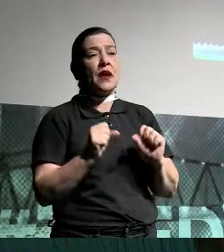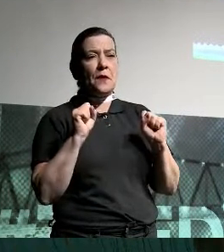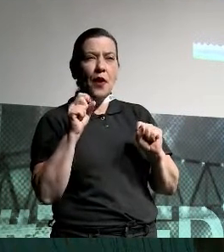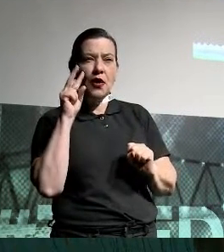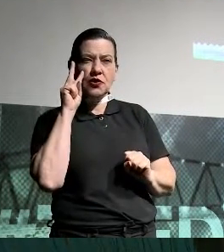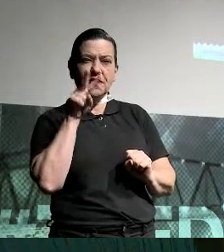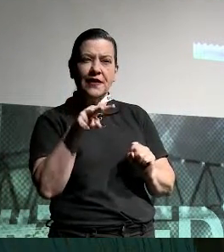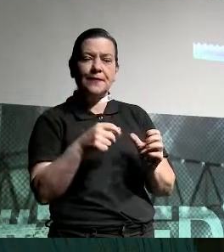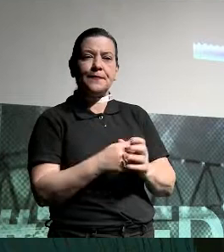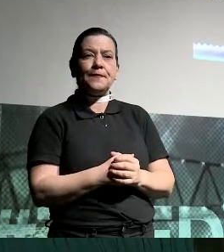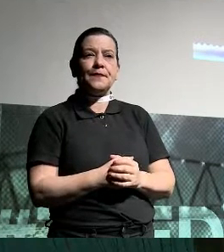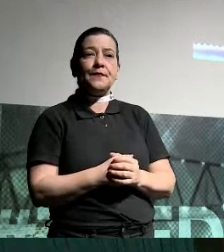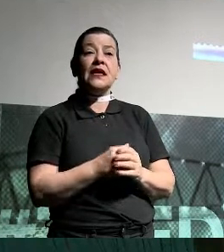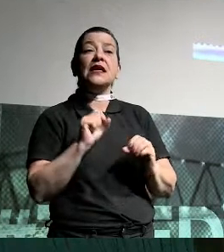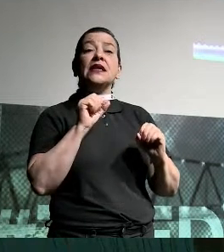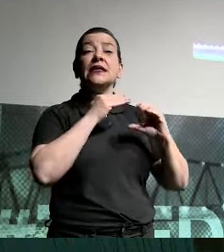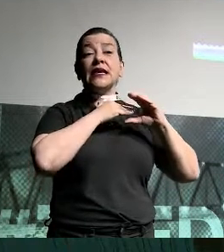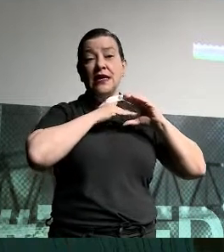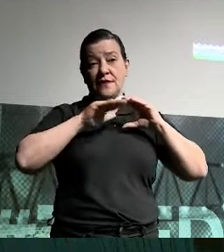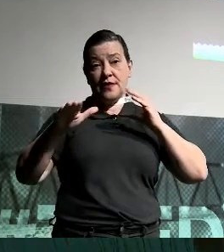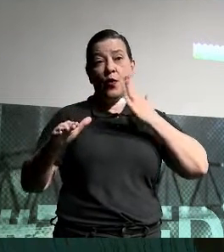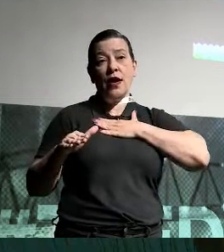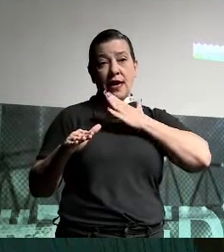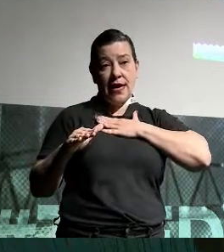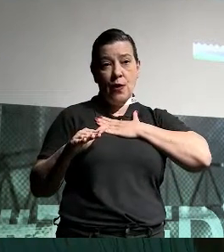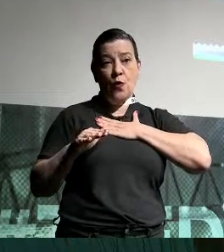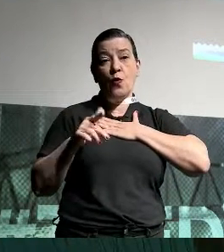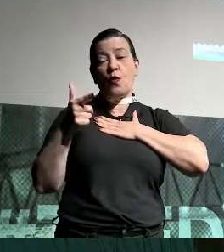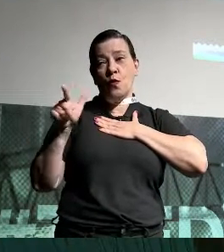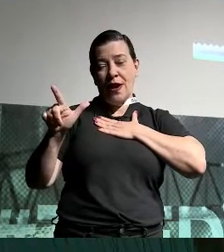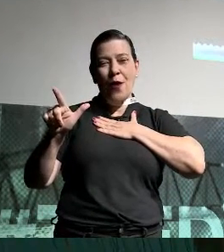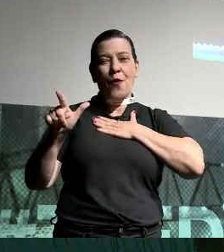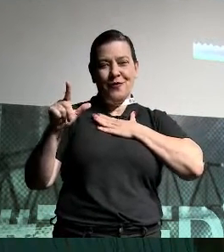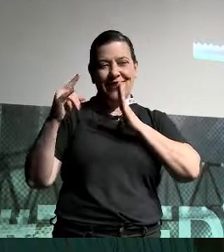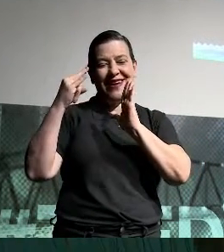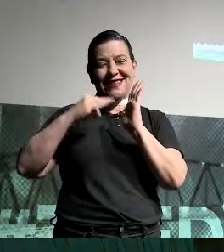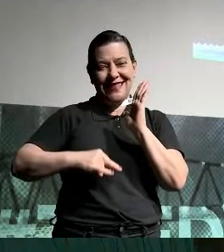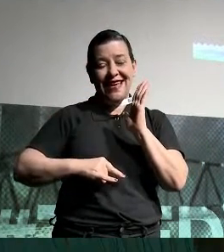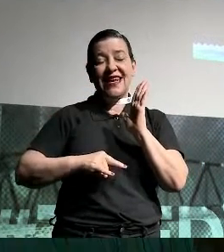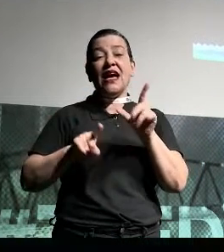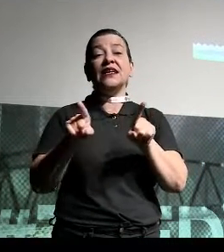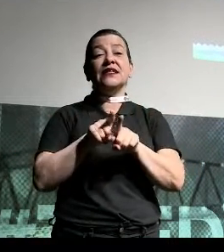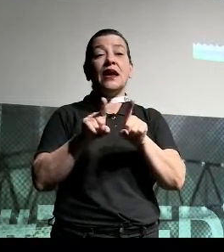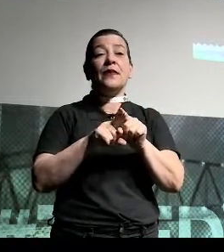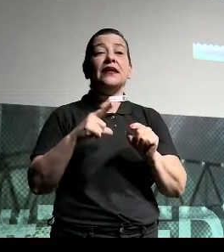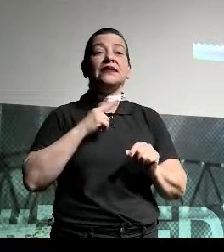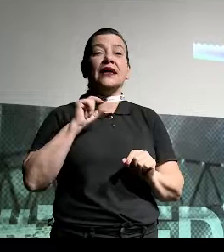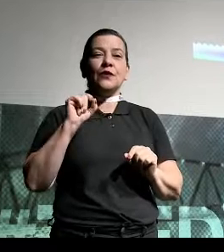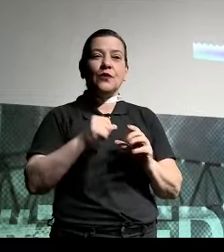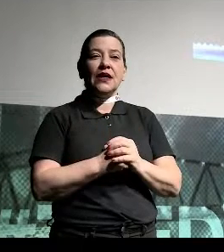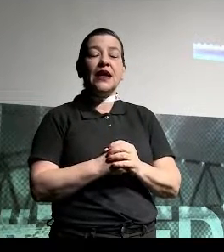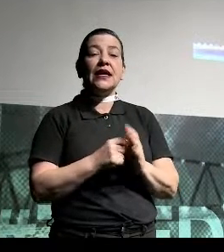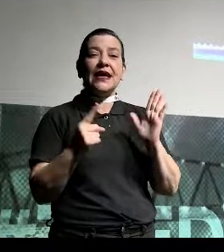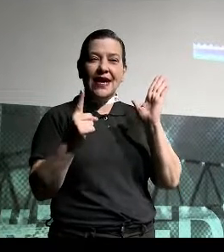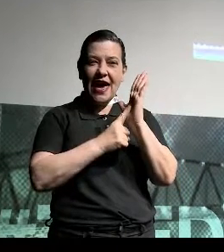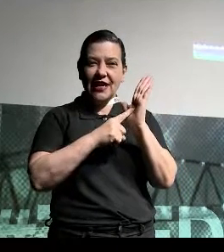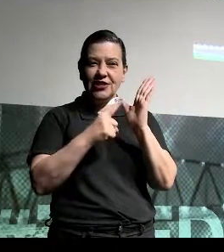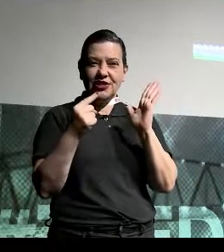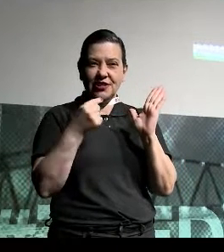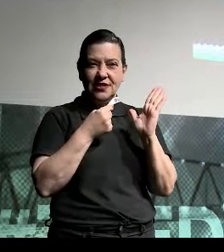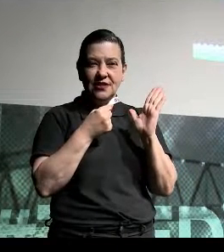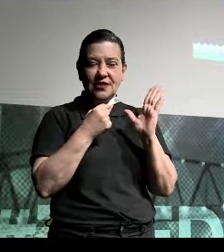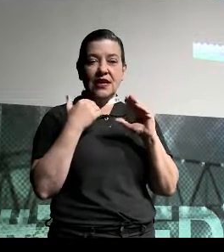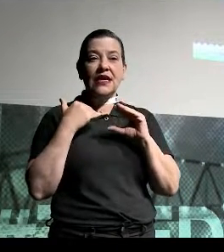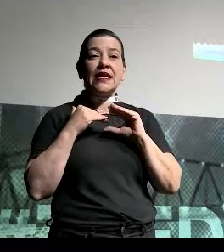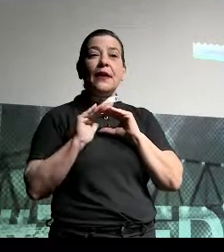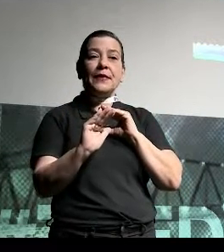que tem ali quem enviou, no caso eu, para essa carteira. E depois a gente tem a hash, e quando você clica na hash, você vai